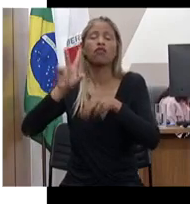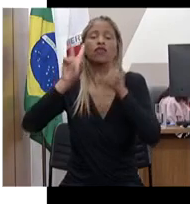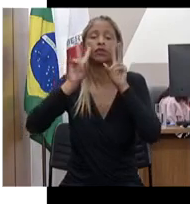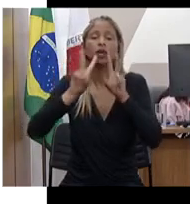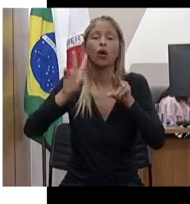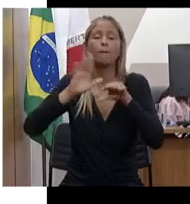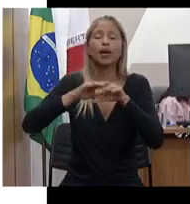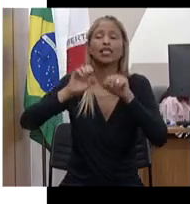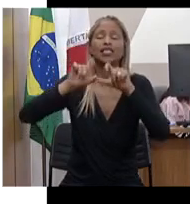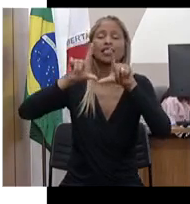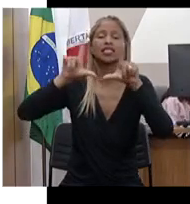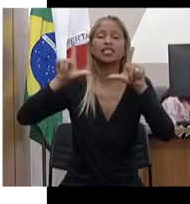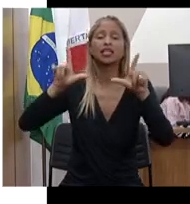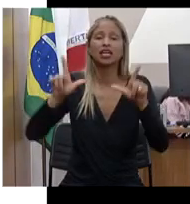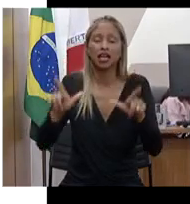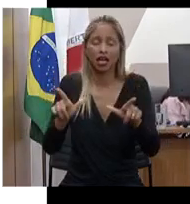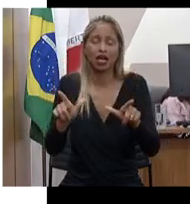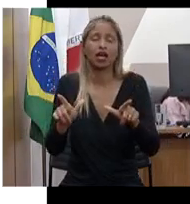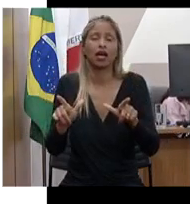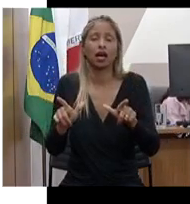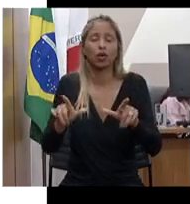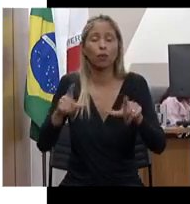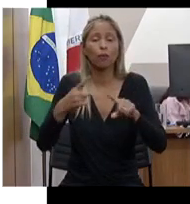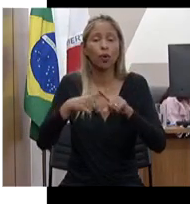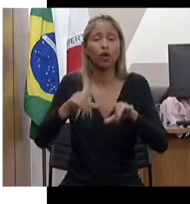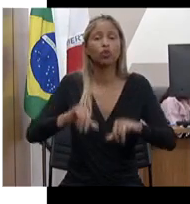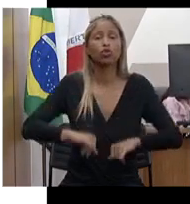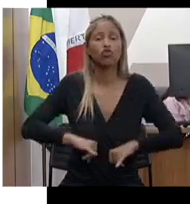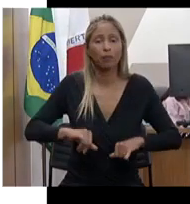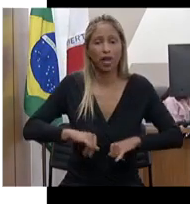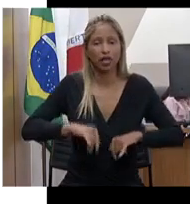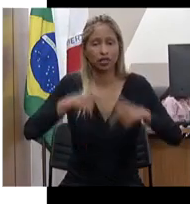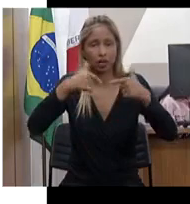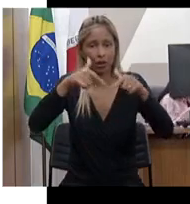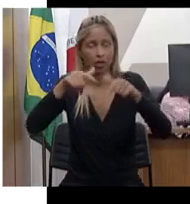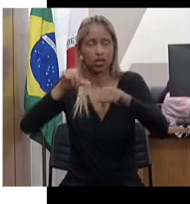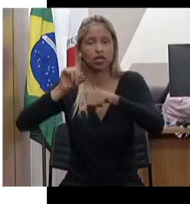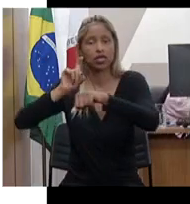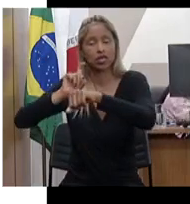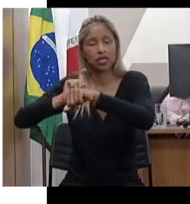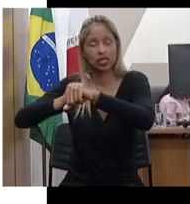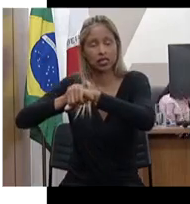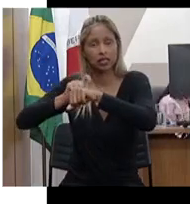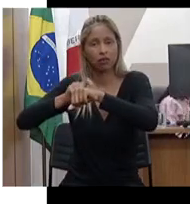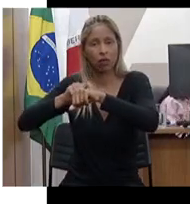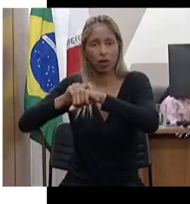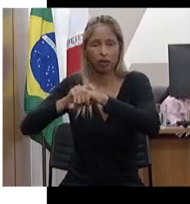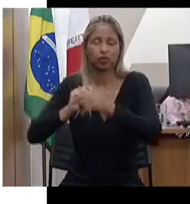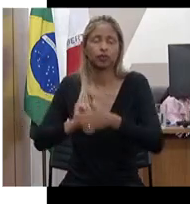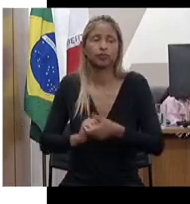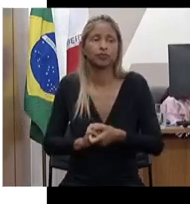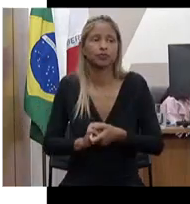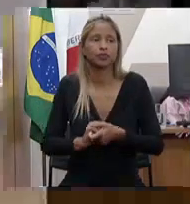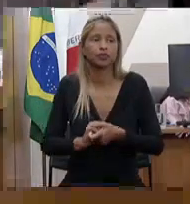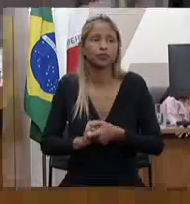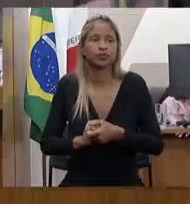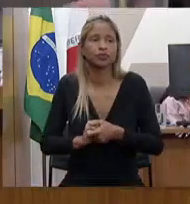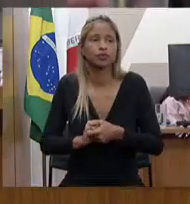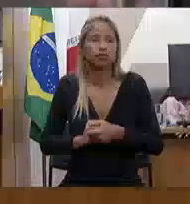claro um pouco quanto é o sofrimento dos trabalhadores nesse momento em relação a esses eventos